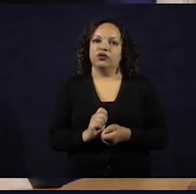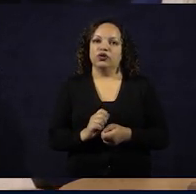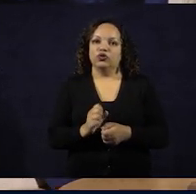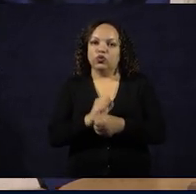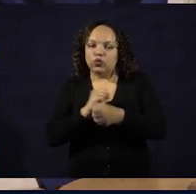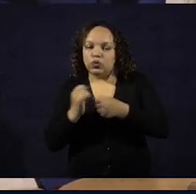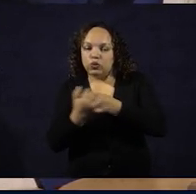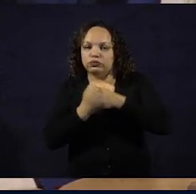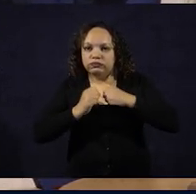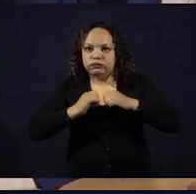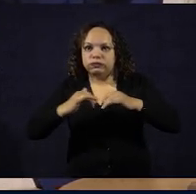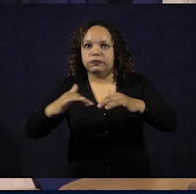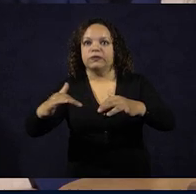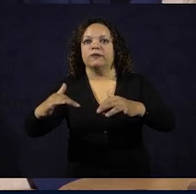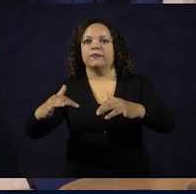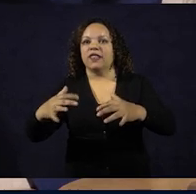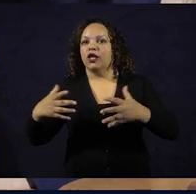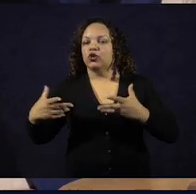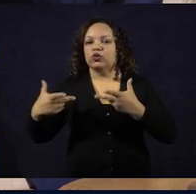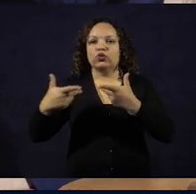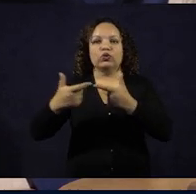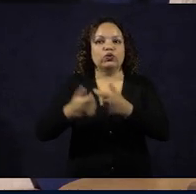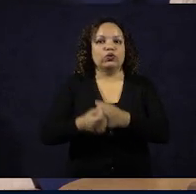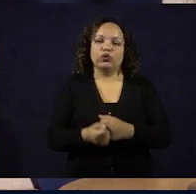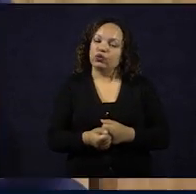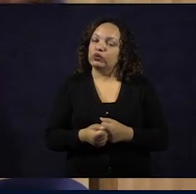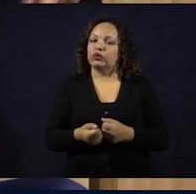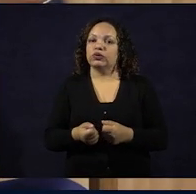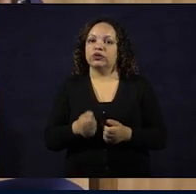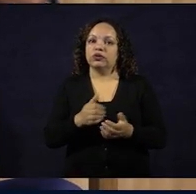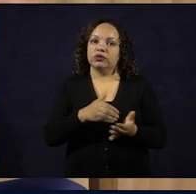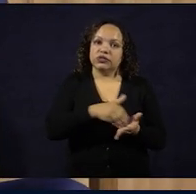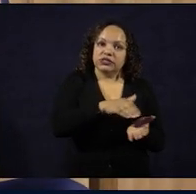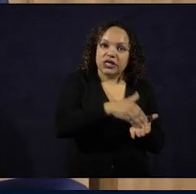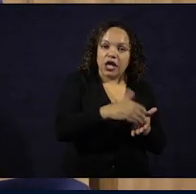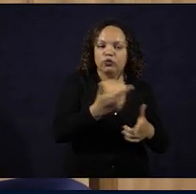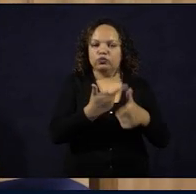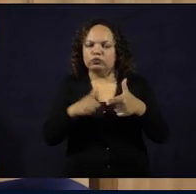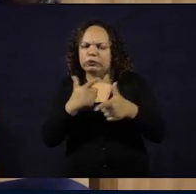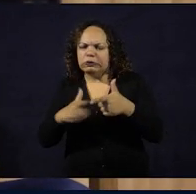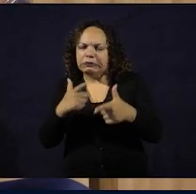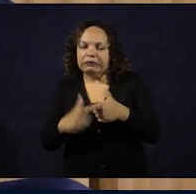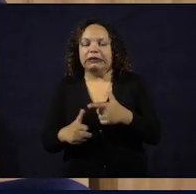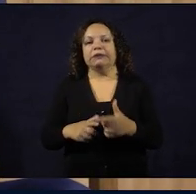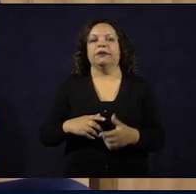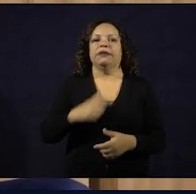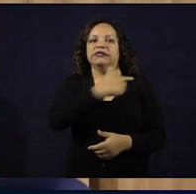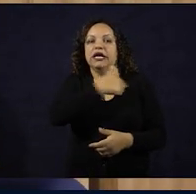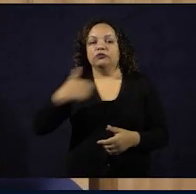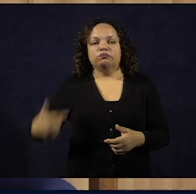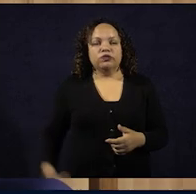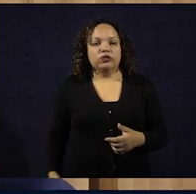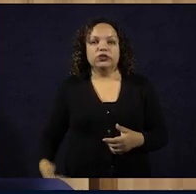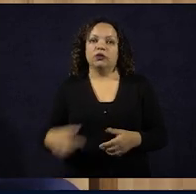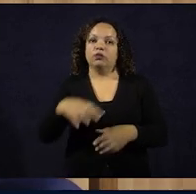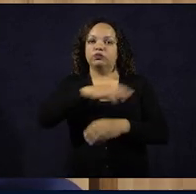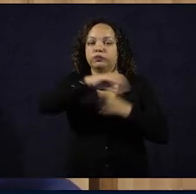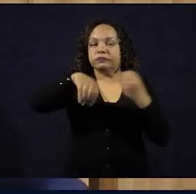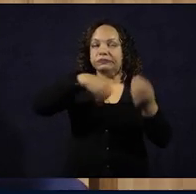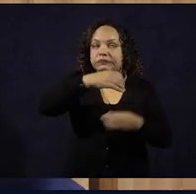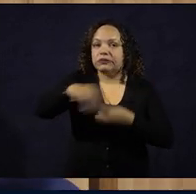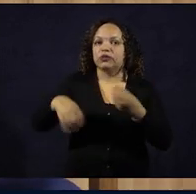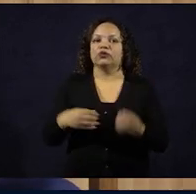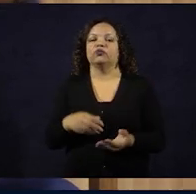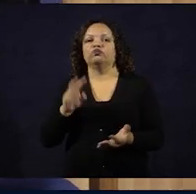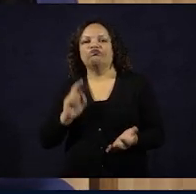do covid né o ocidente todo saiu é desse problema e a China tá ali embolada com essa história do covid é o que tá forçando o crescimento da china para baixo